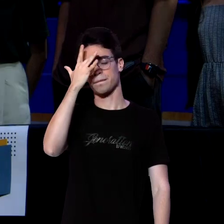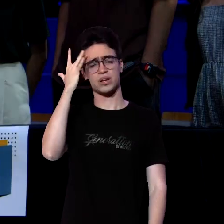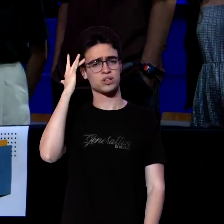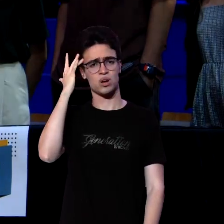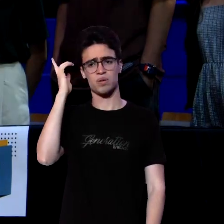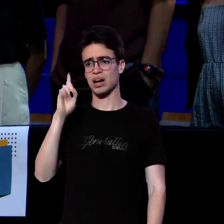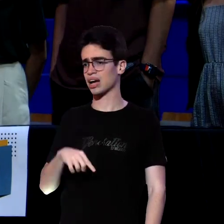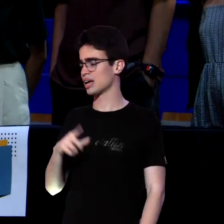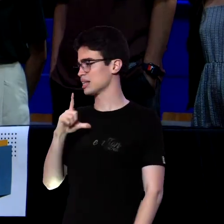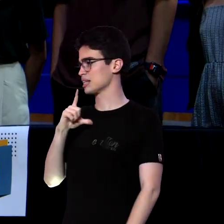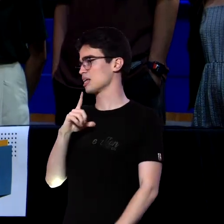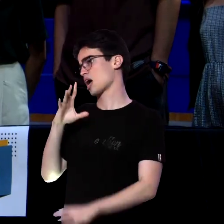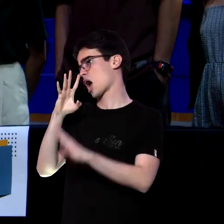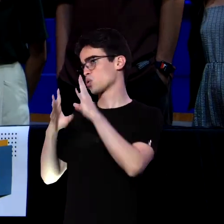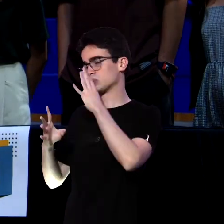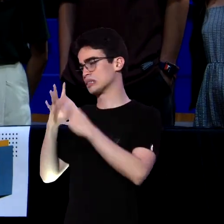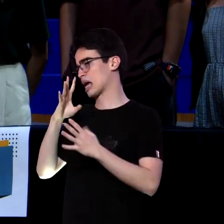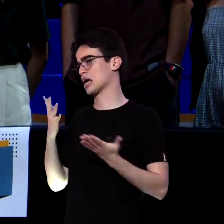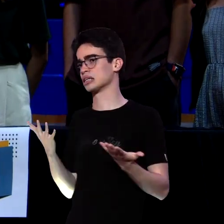Nós.